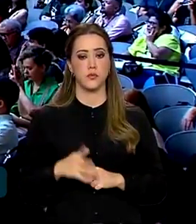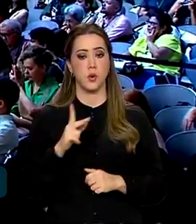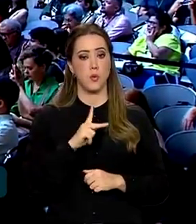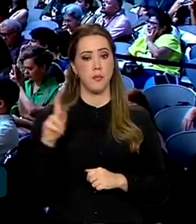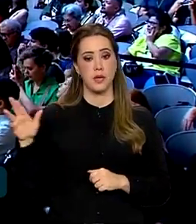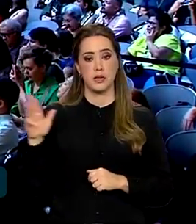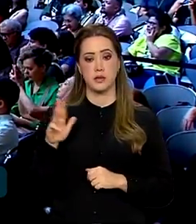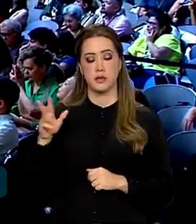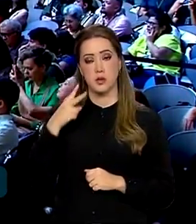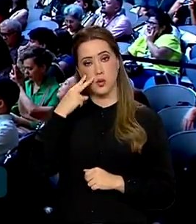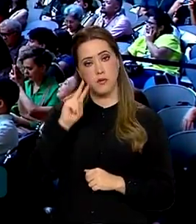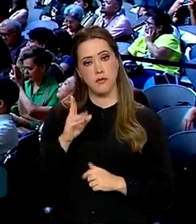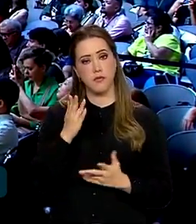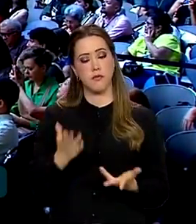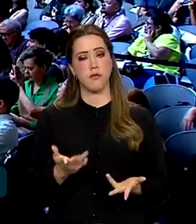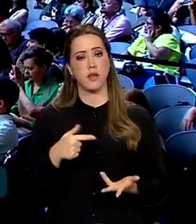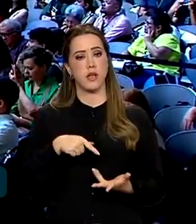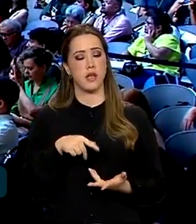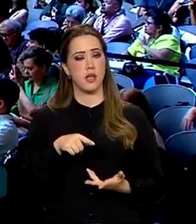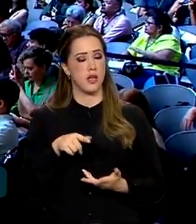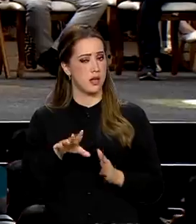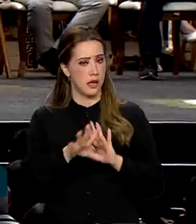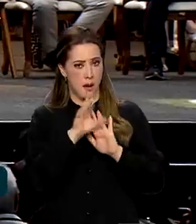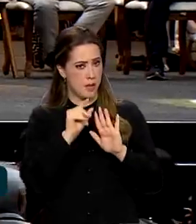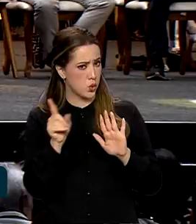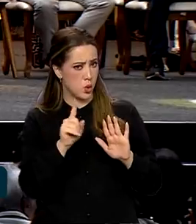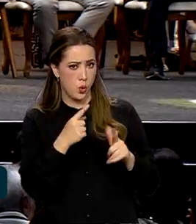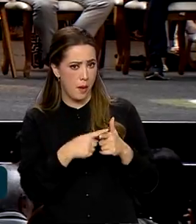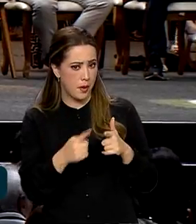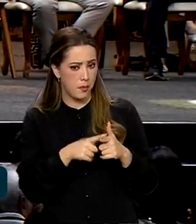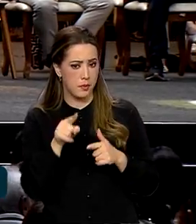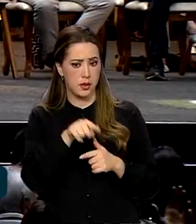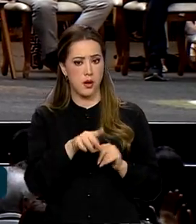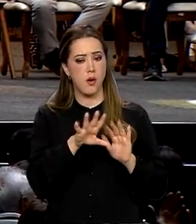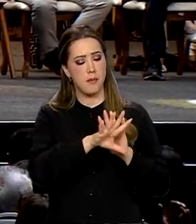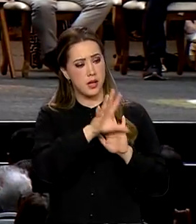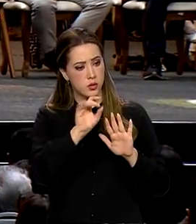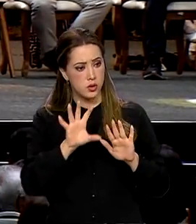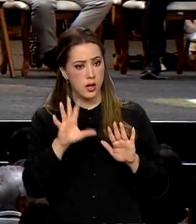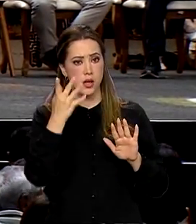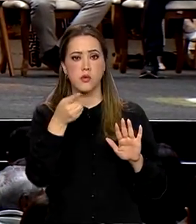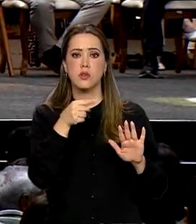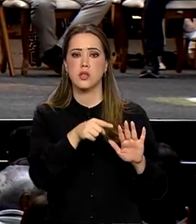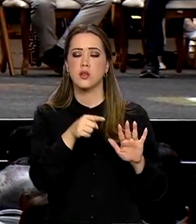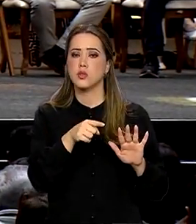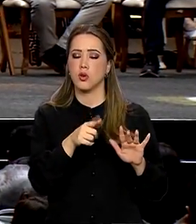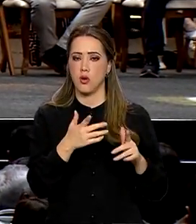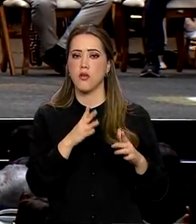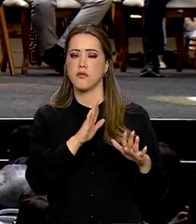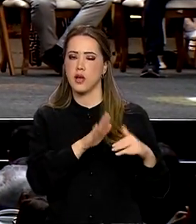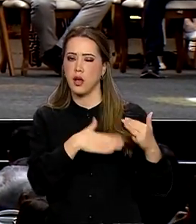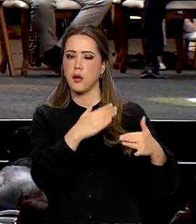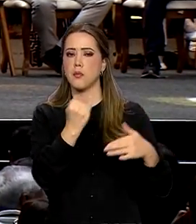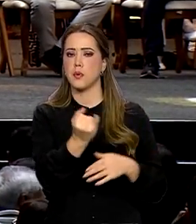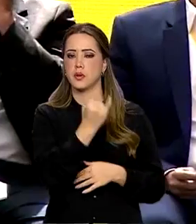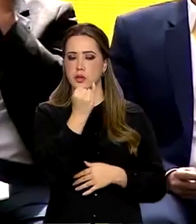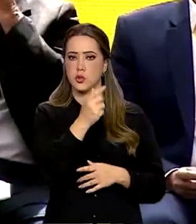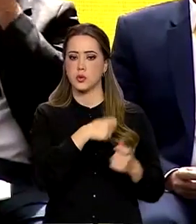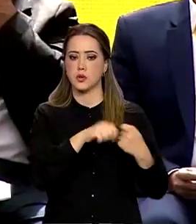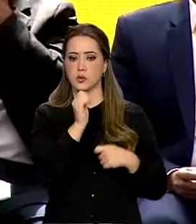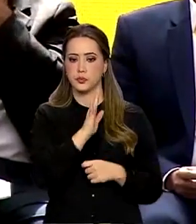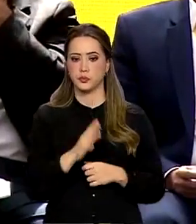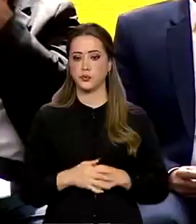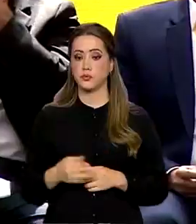Lula, a Amazônia não é problema, a Amazônia é solução e é um grande ativo para o desenvolvimento econômico brasileiro.